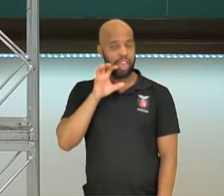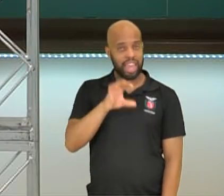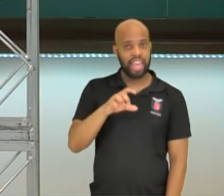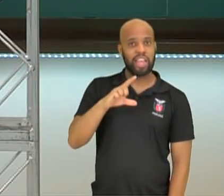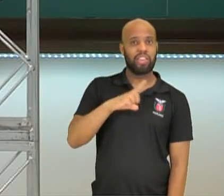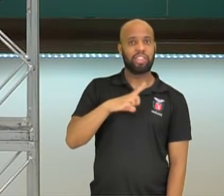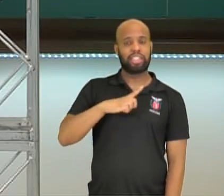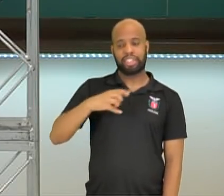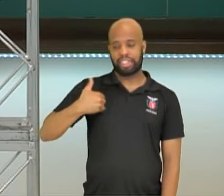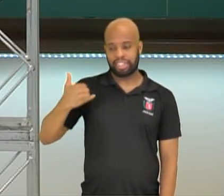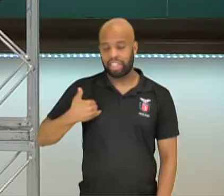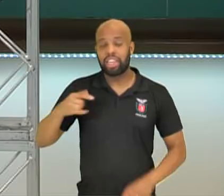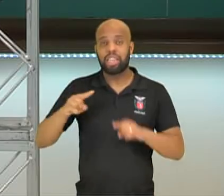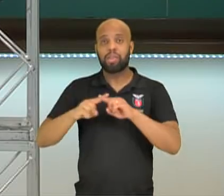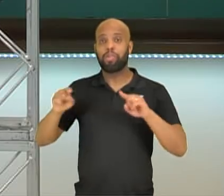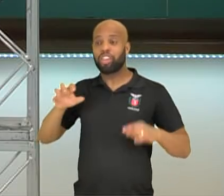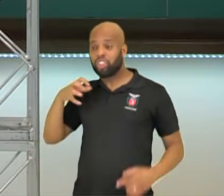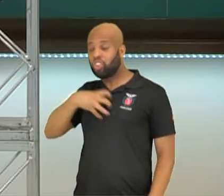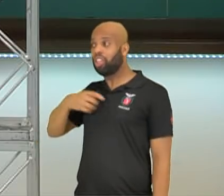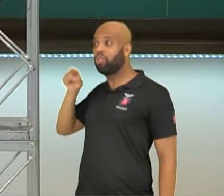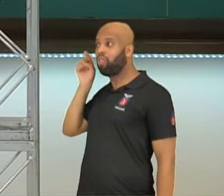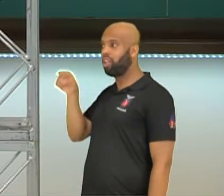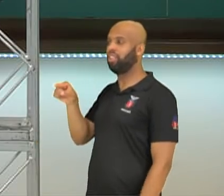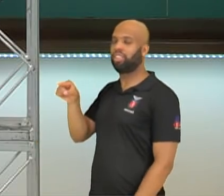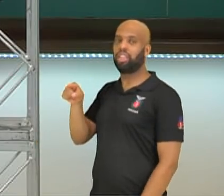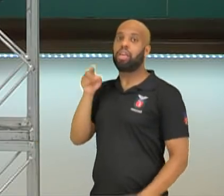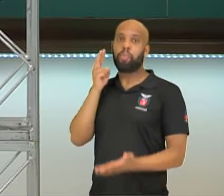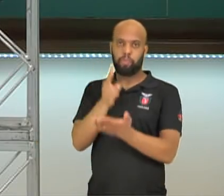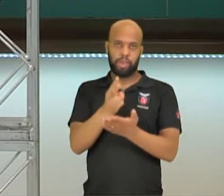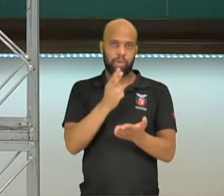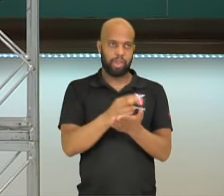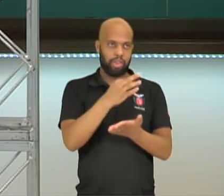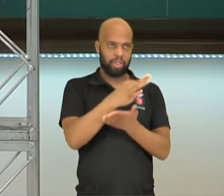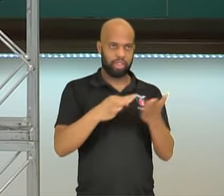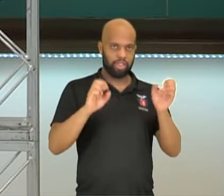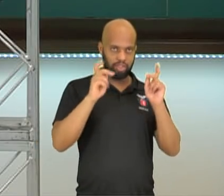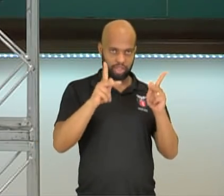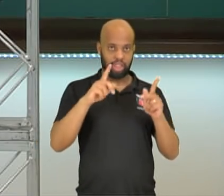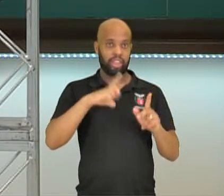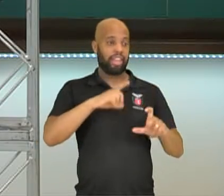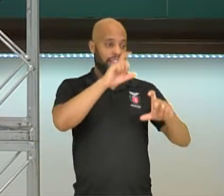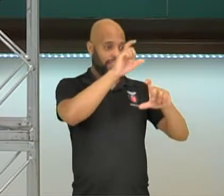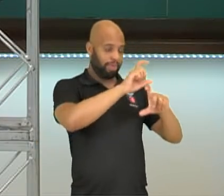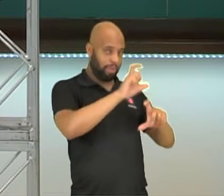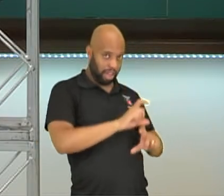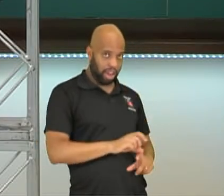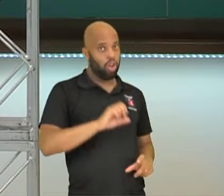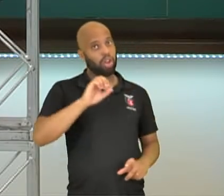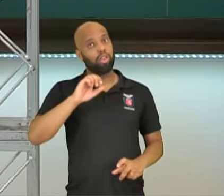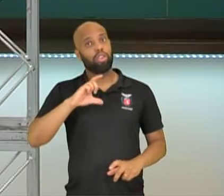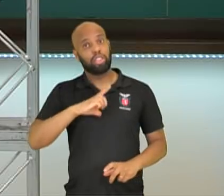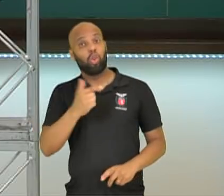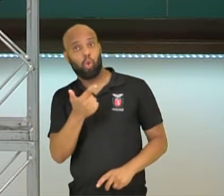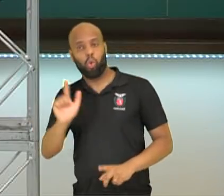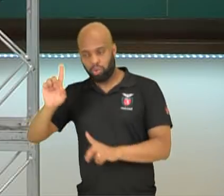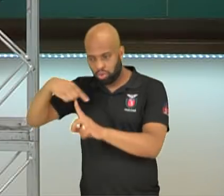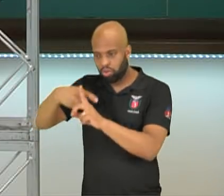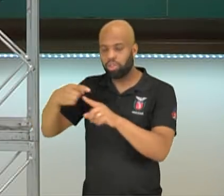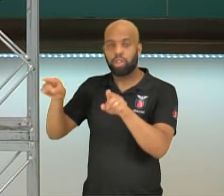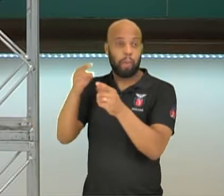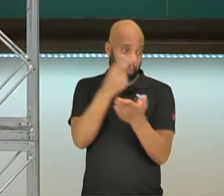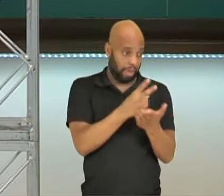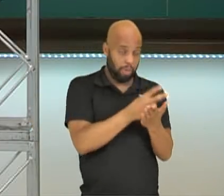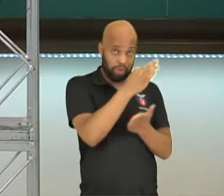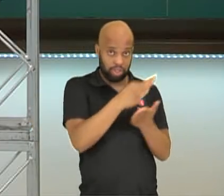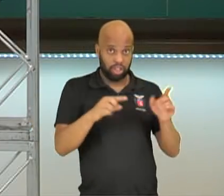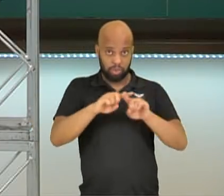tal, tal, tal. Mas agora em verso. O mesmo texto. Um texto em parágrafo, que é em prosa, e o mesmo texto